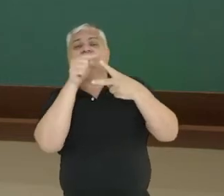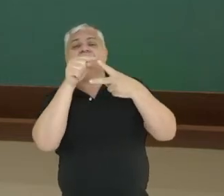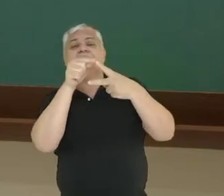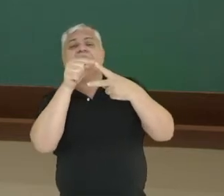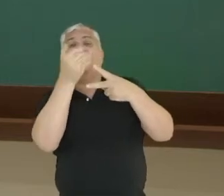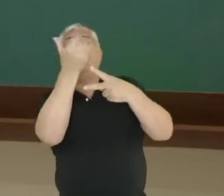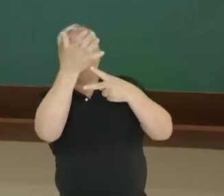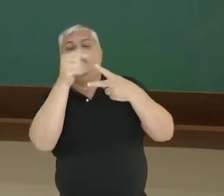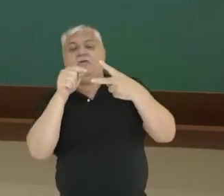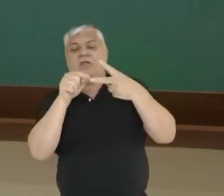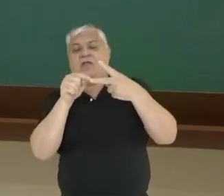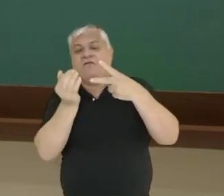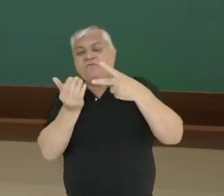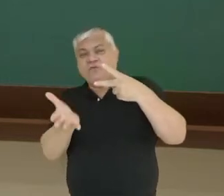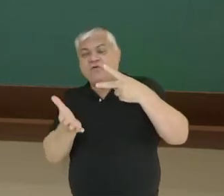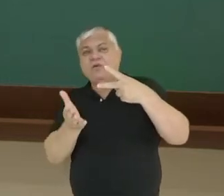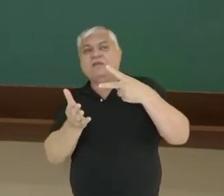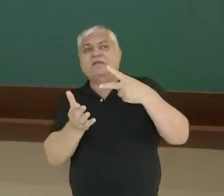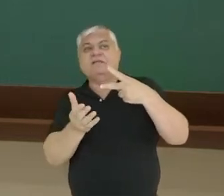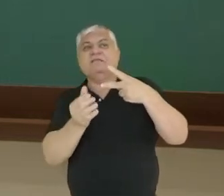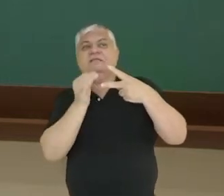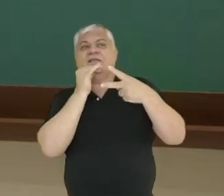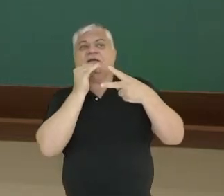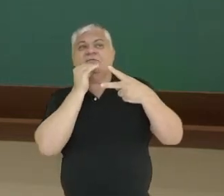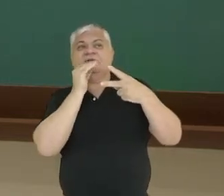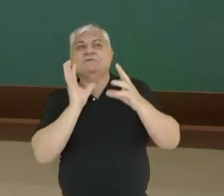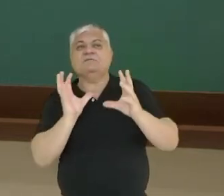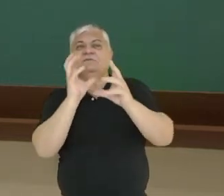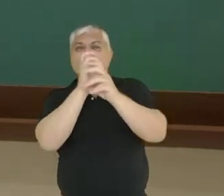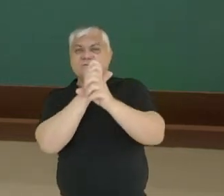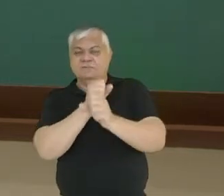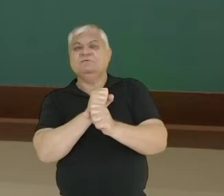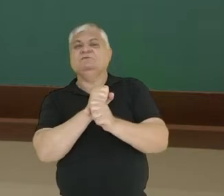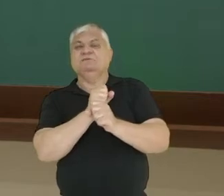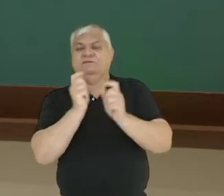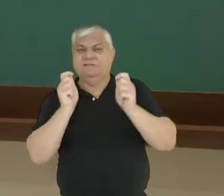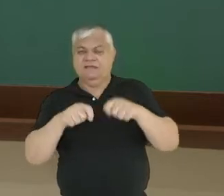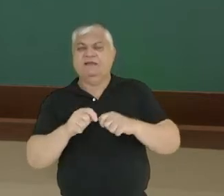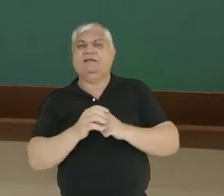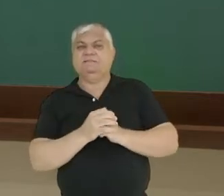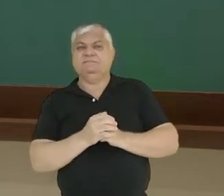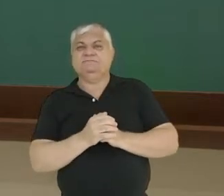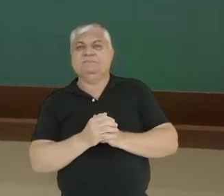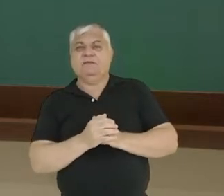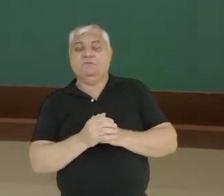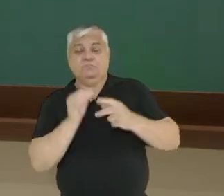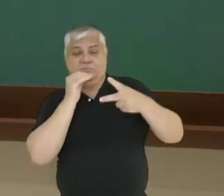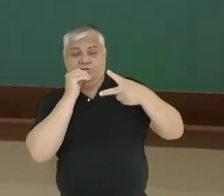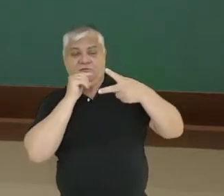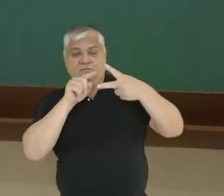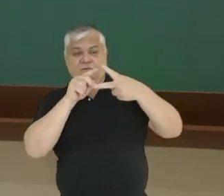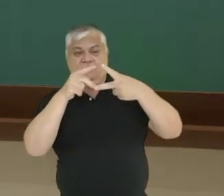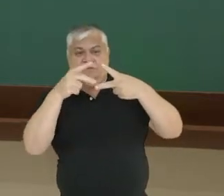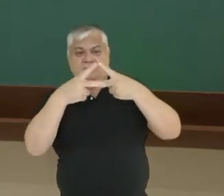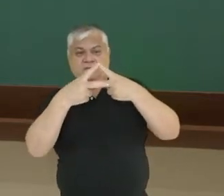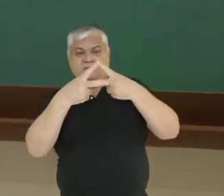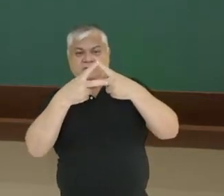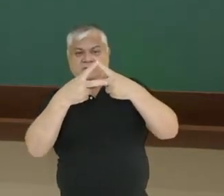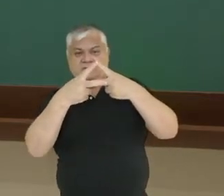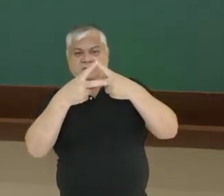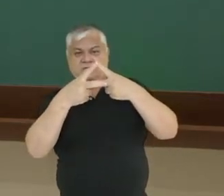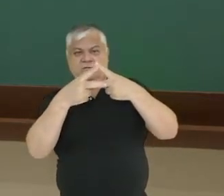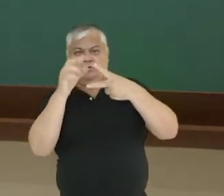correspondente formam ângulos adjacentes suplementares, ou seja,